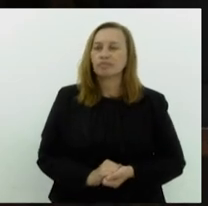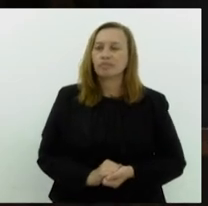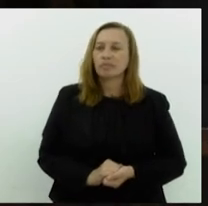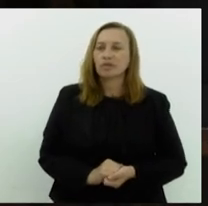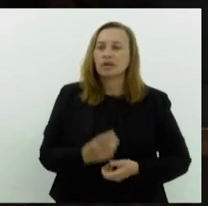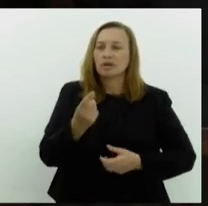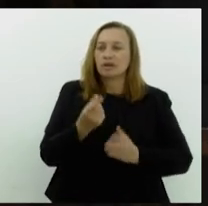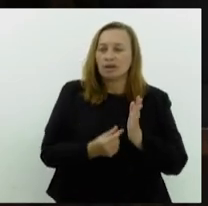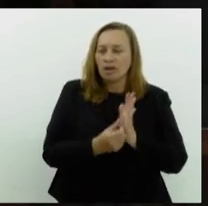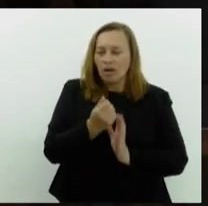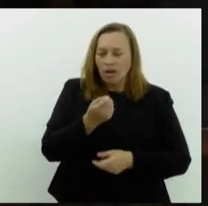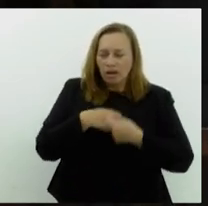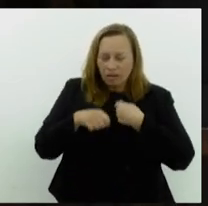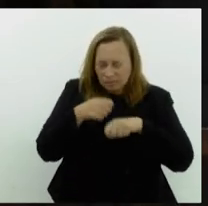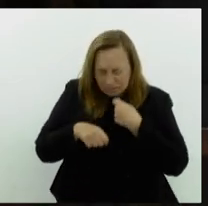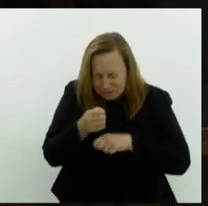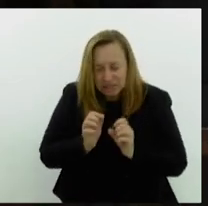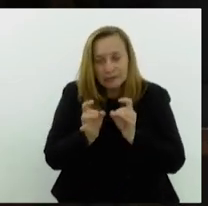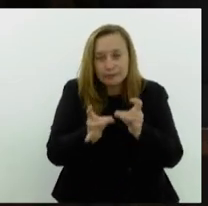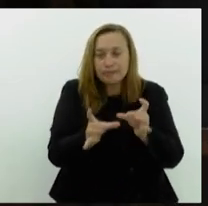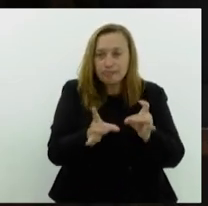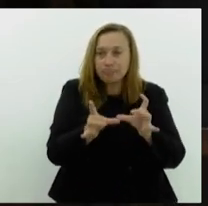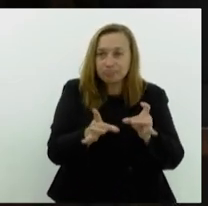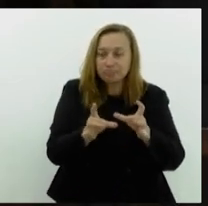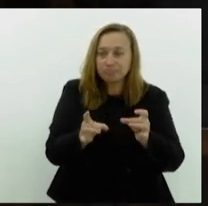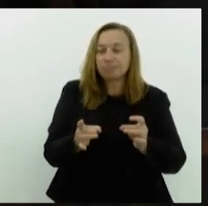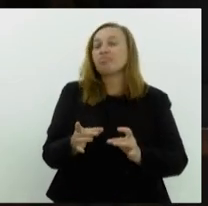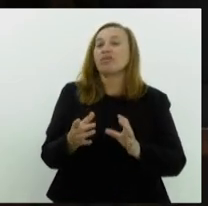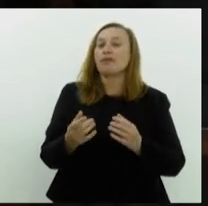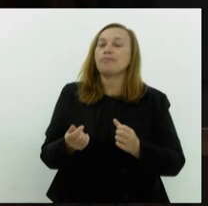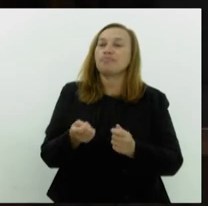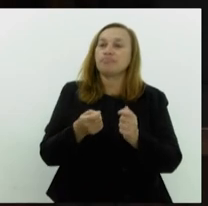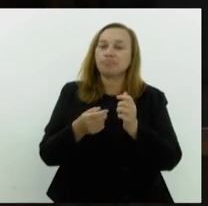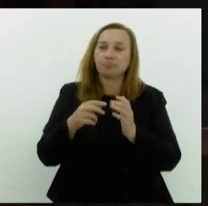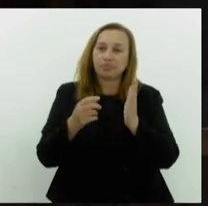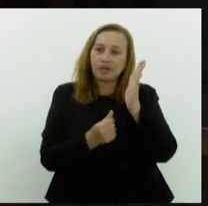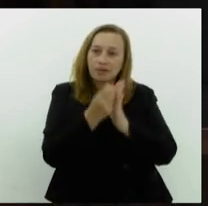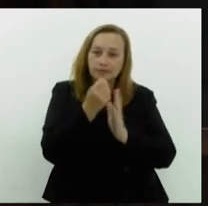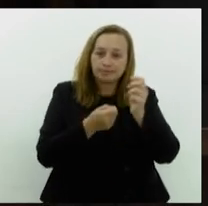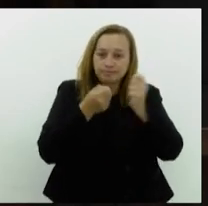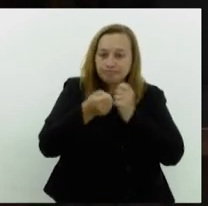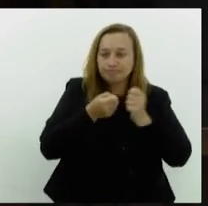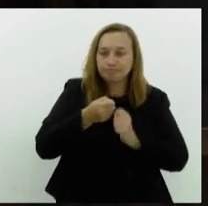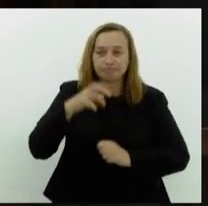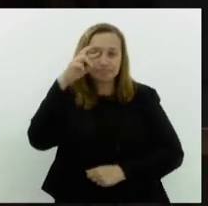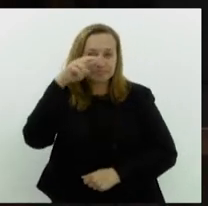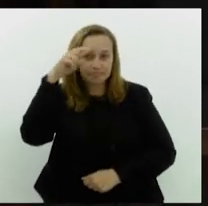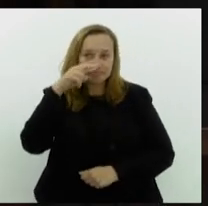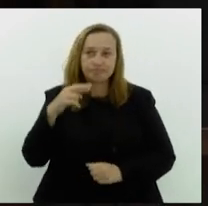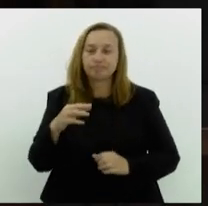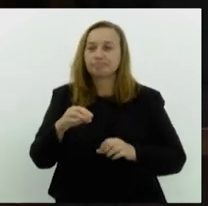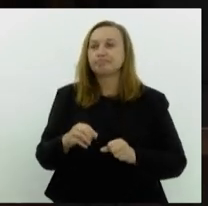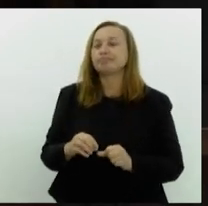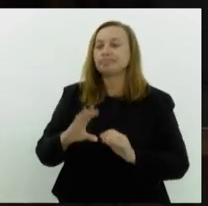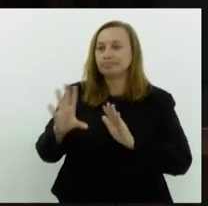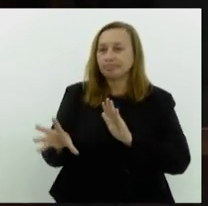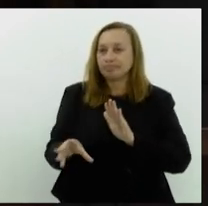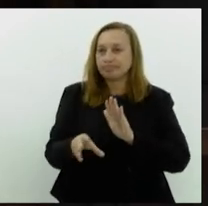de economia, indústria e comércio e de orçamento, finanças, fiscalização financeira e controle às emendas